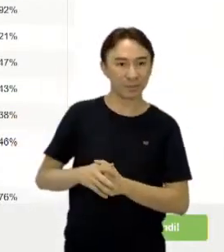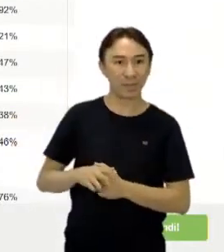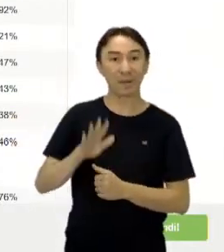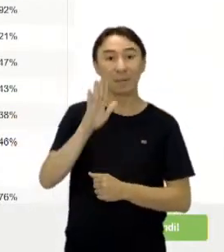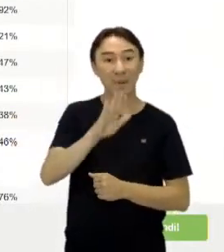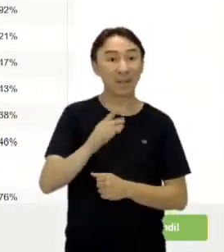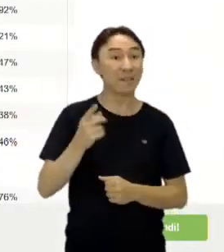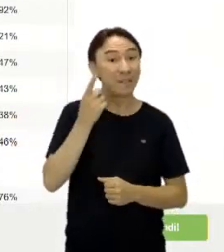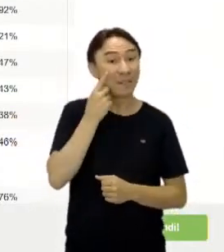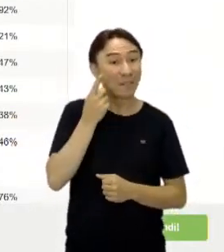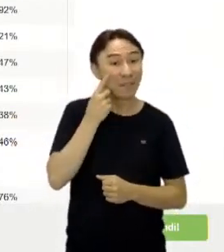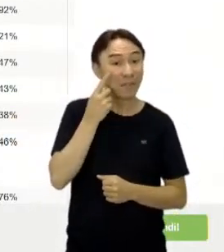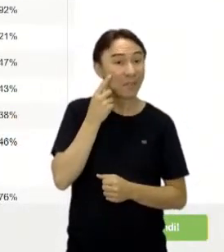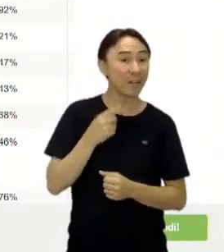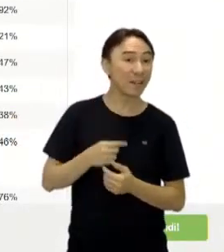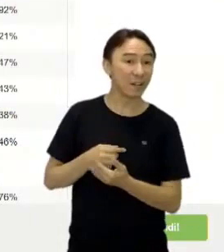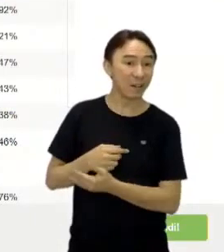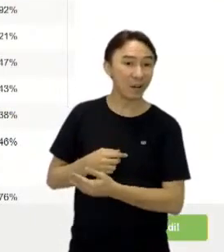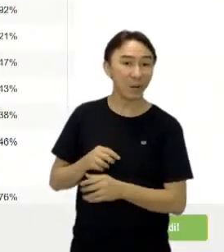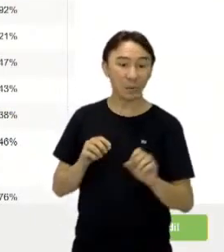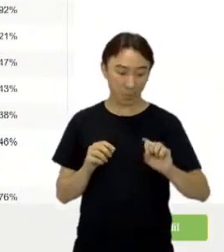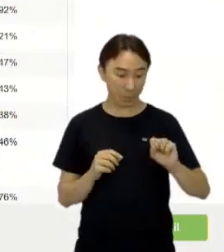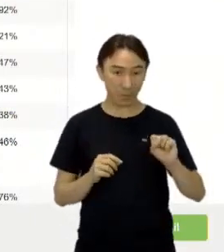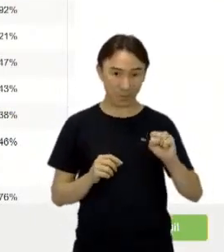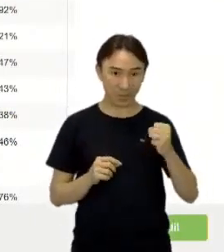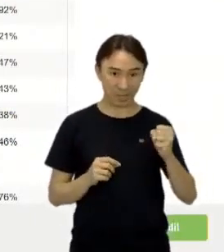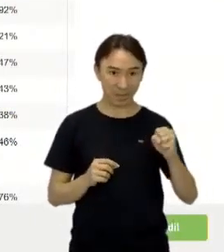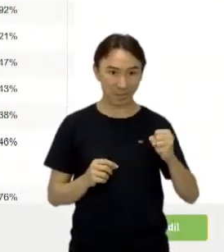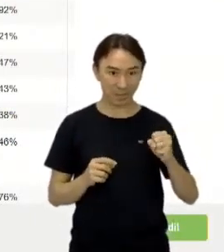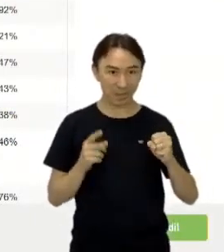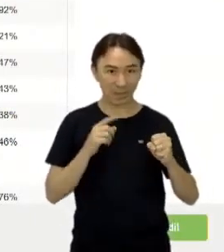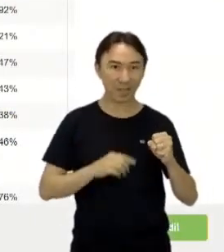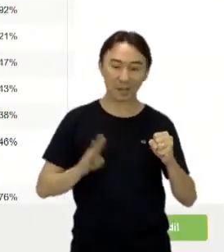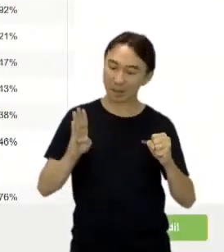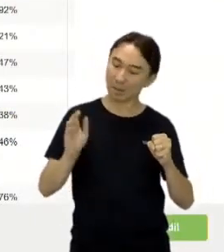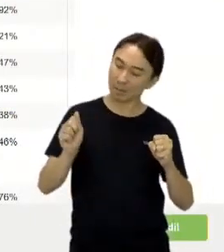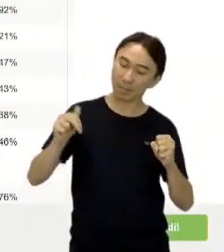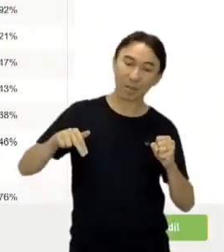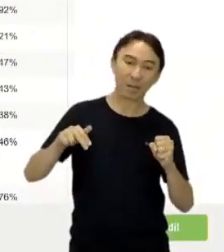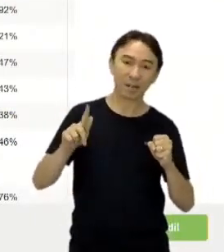em oitavo. Na coluna lá de densidade,